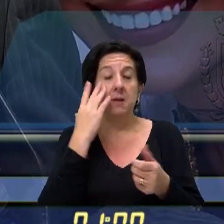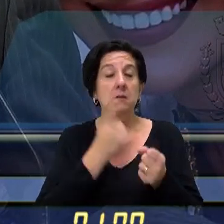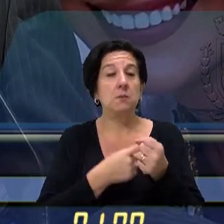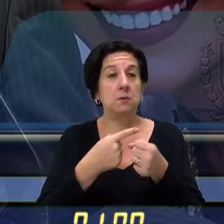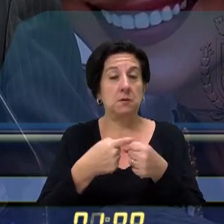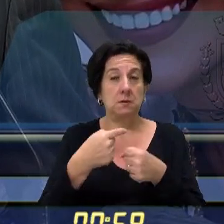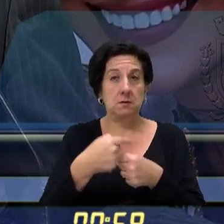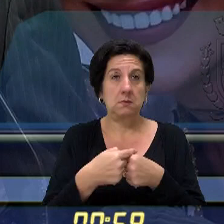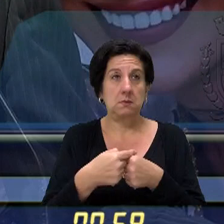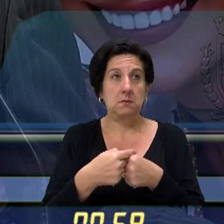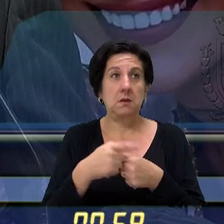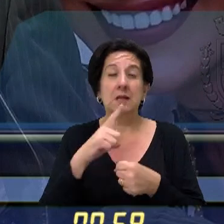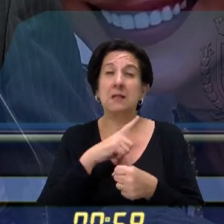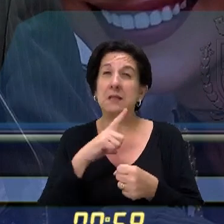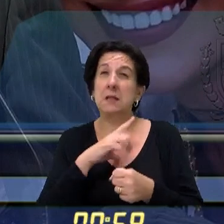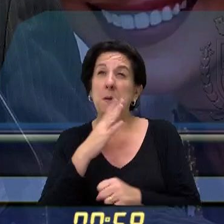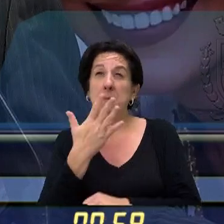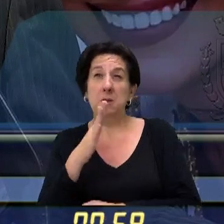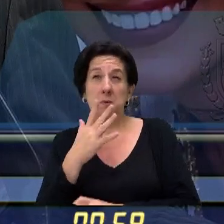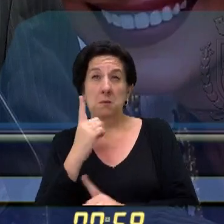aí tem